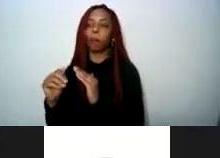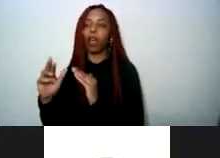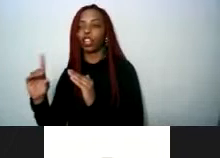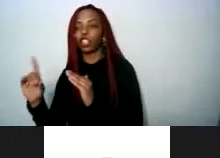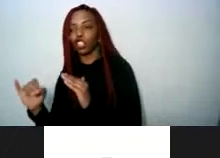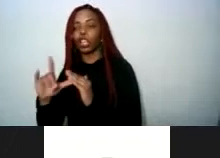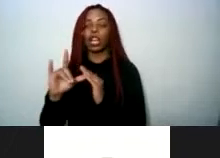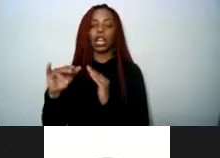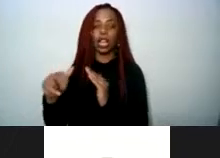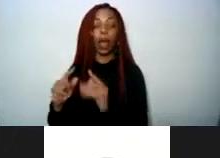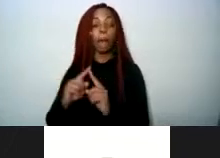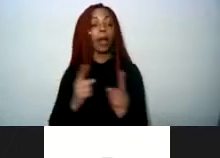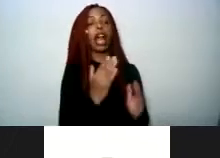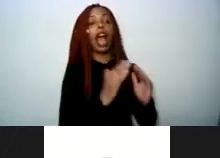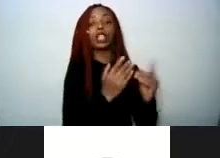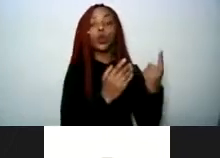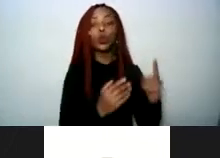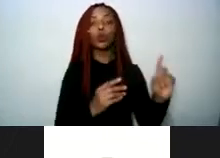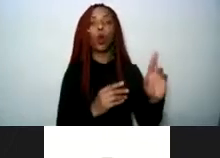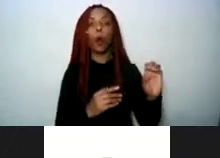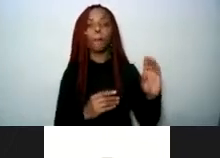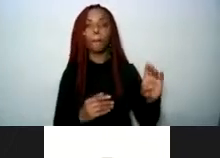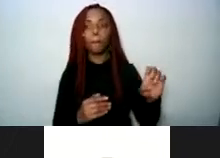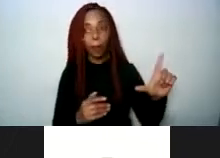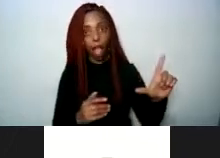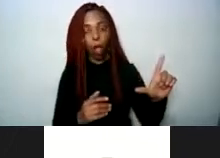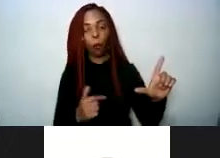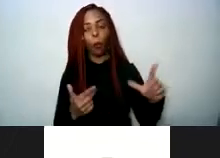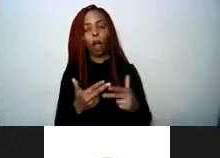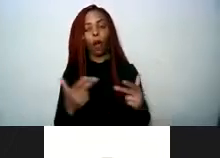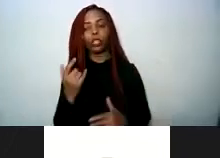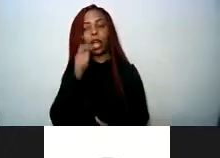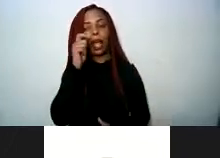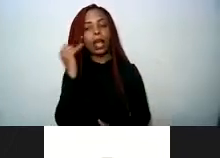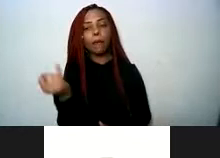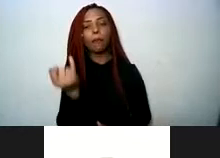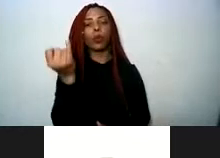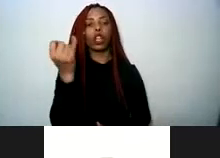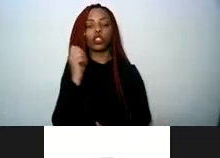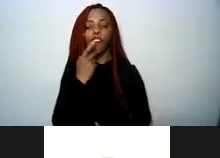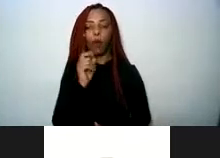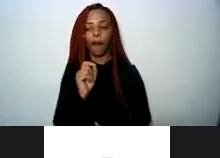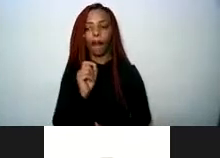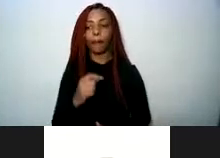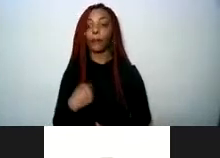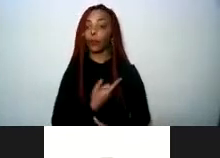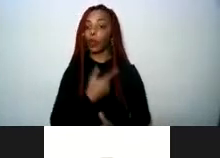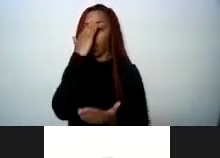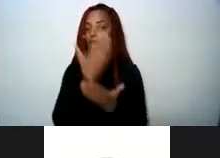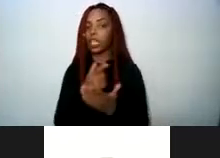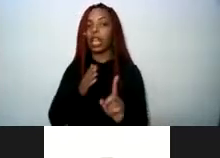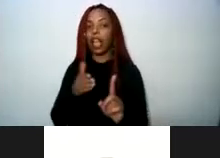Robel e um ponto importante de ser ressaltado aqui é que a gente acredita que as referências